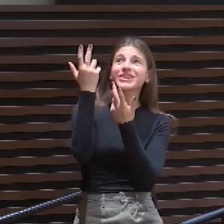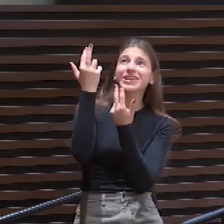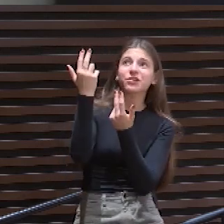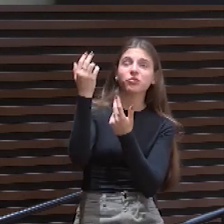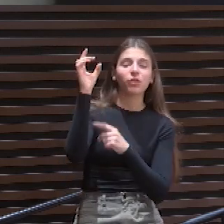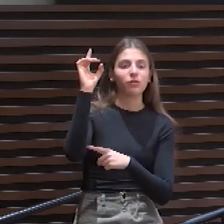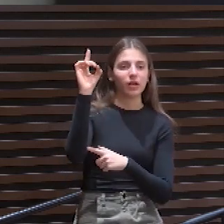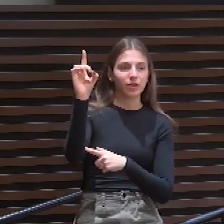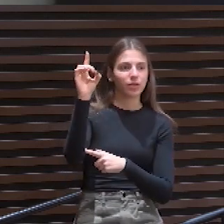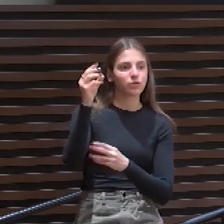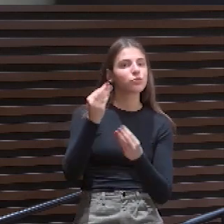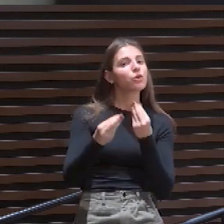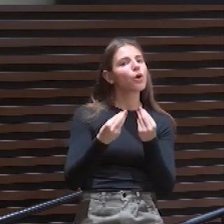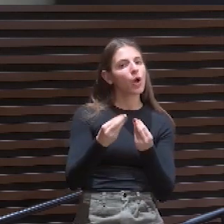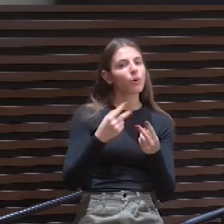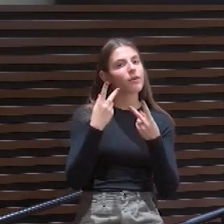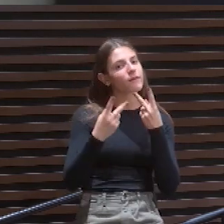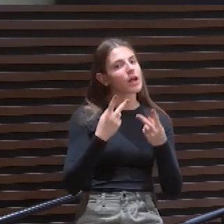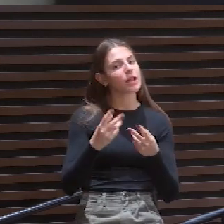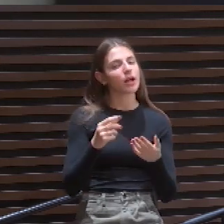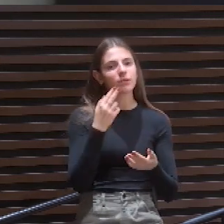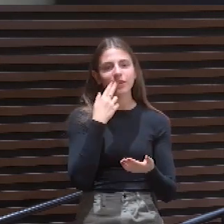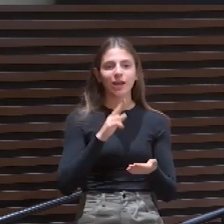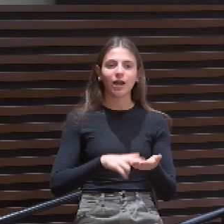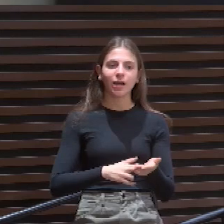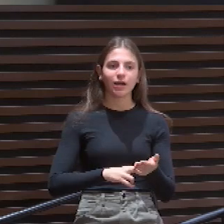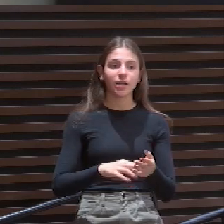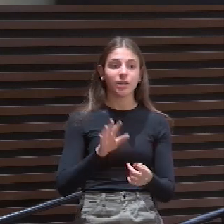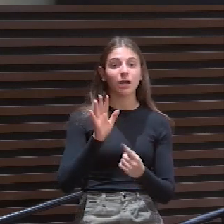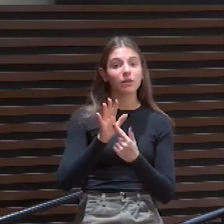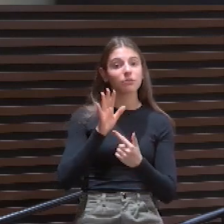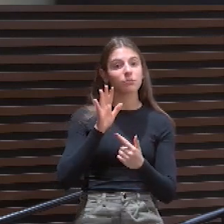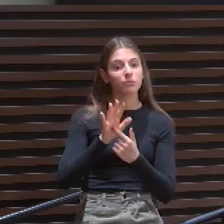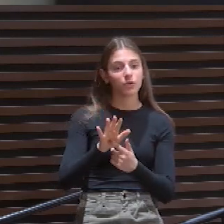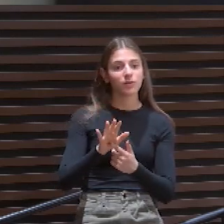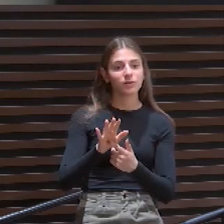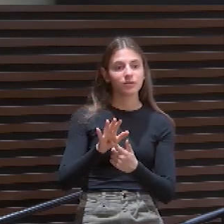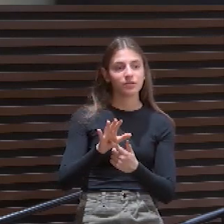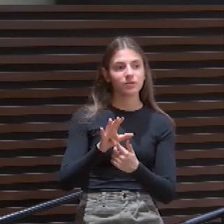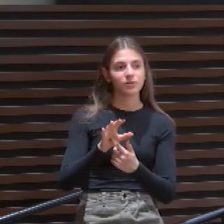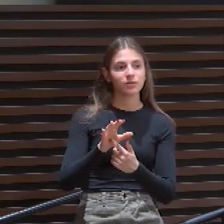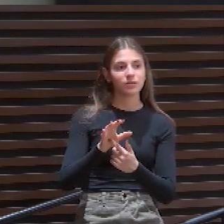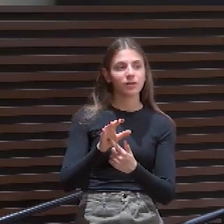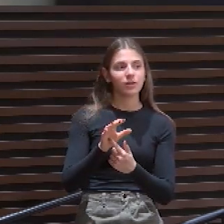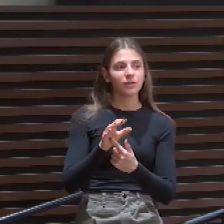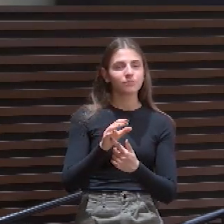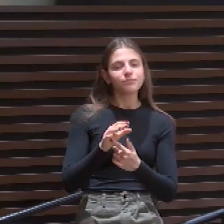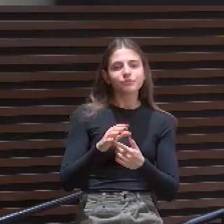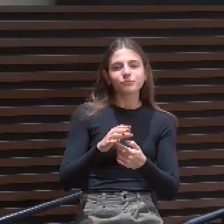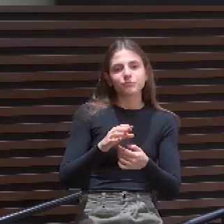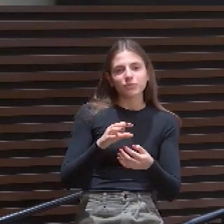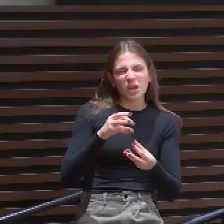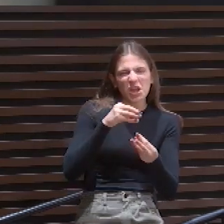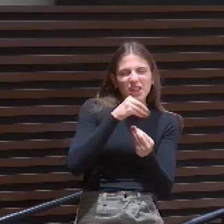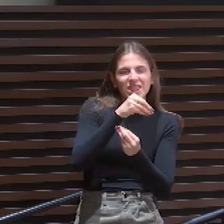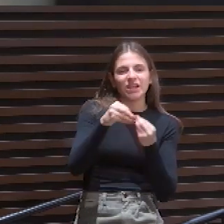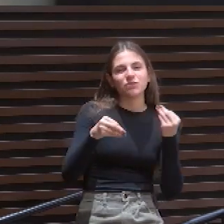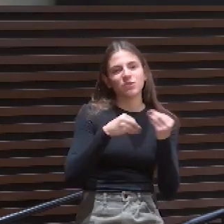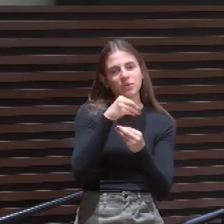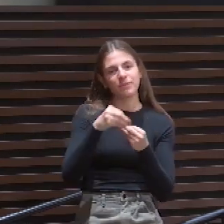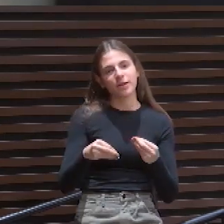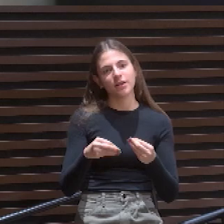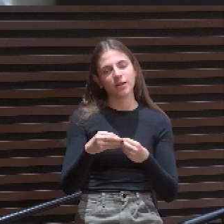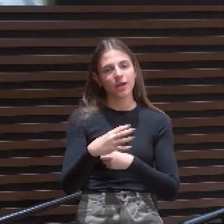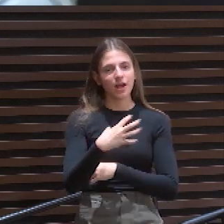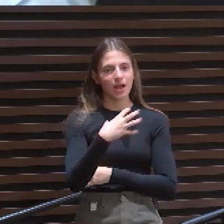aqui advertido na carta, contempla usurpar a sua natureza de juiz. Queridos, eu